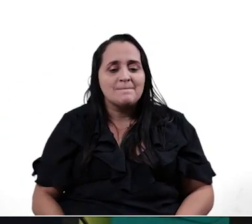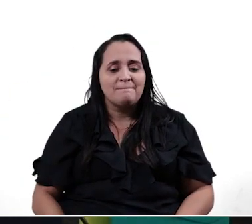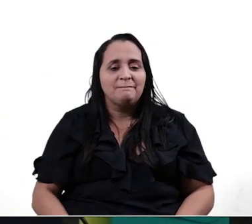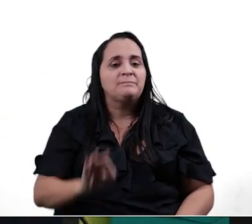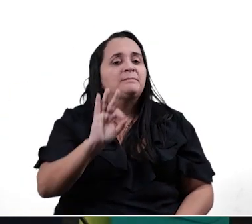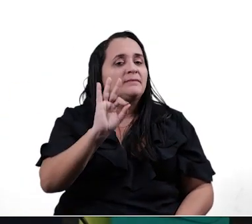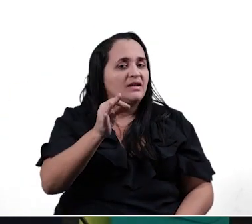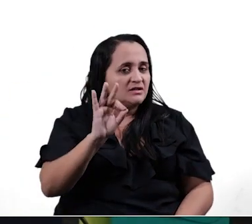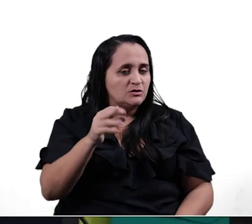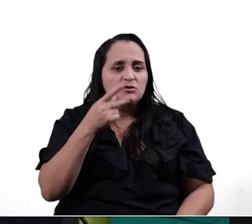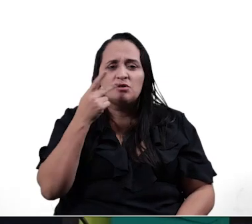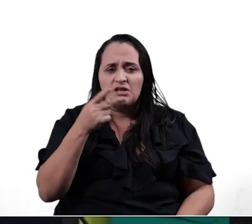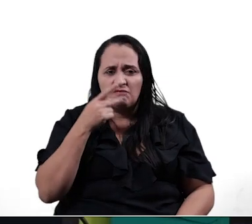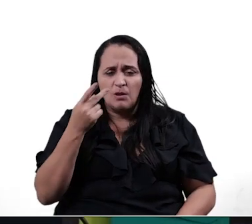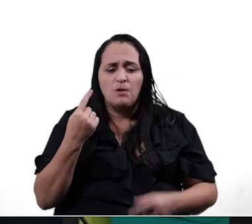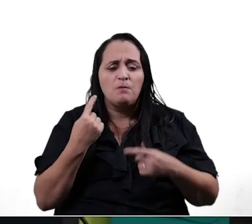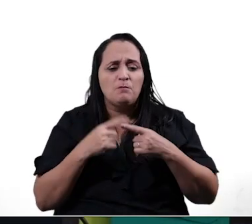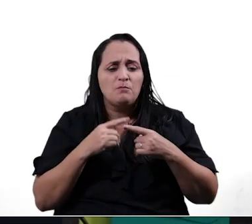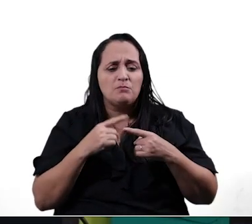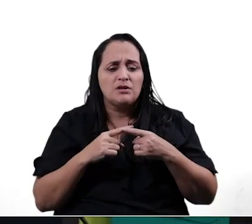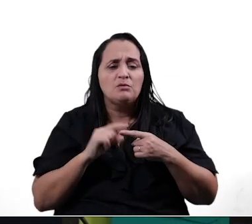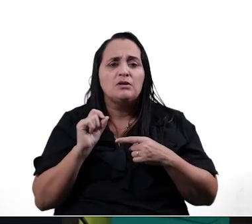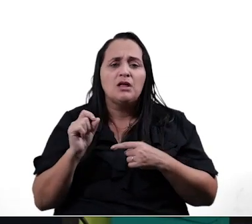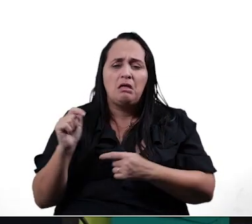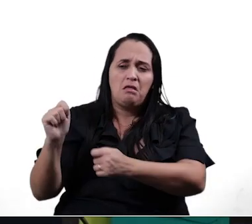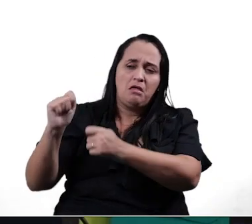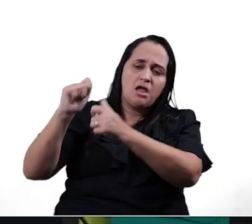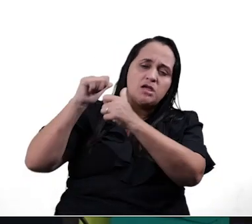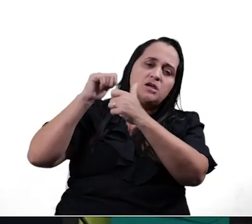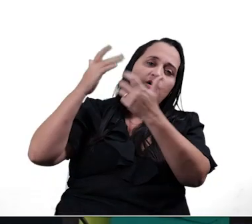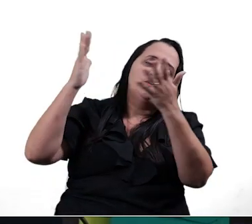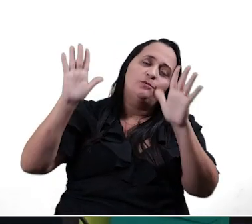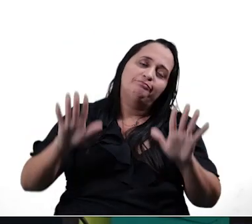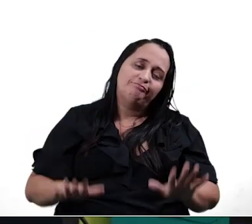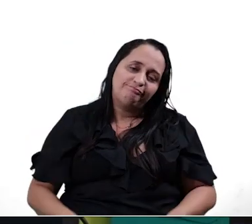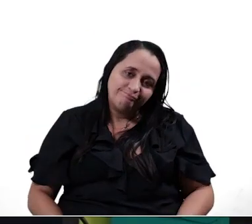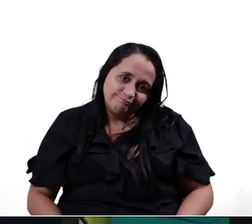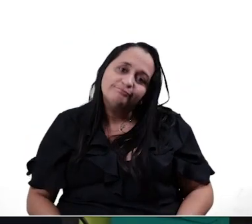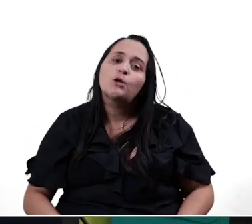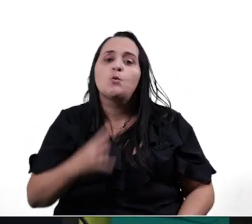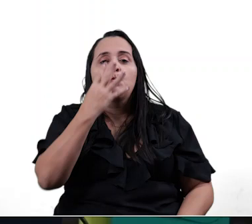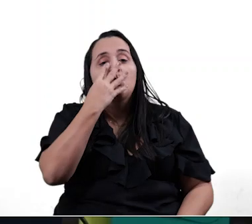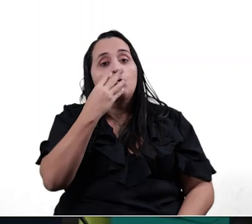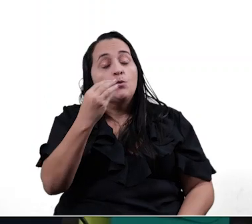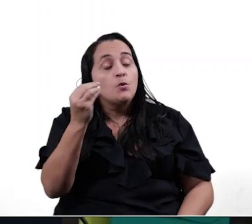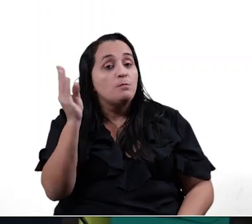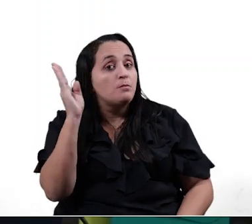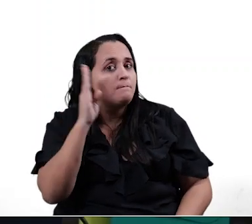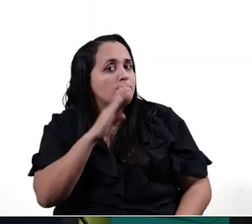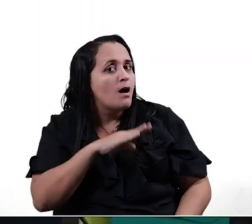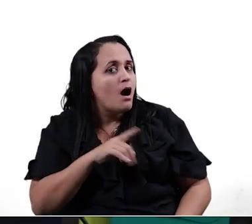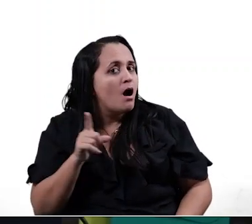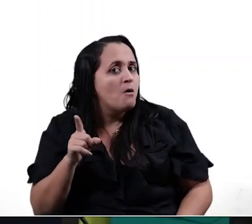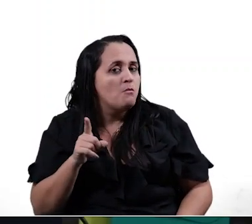Acertou quem disse que ela se mostrou ingênua quando ela caiu na conversa do lobo mau. Ela deu ouvido ao lobo mau. A mamãe dela disse